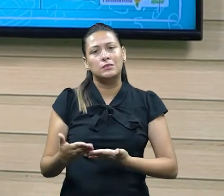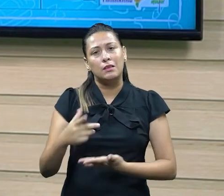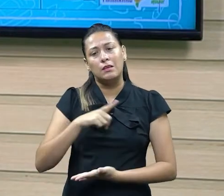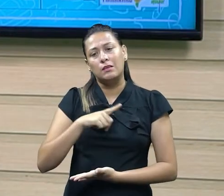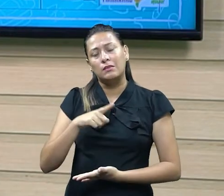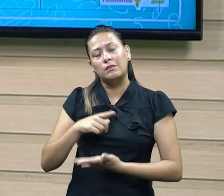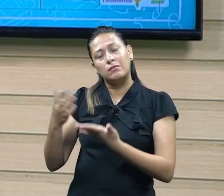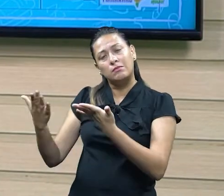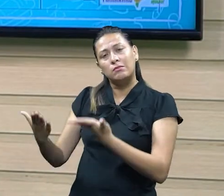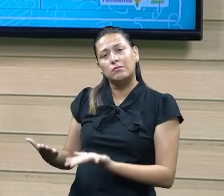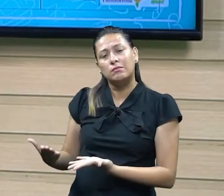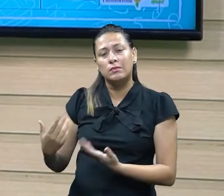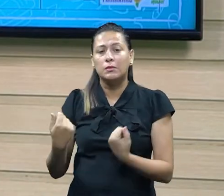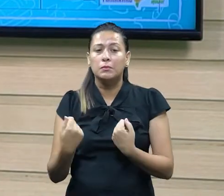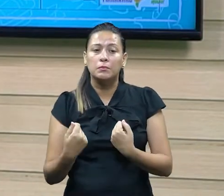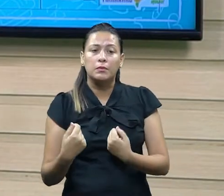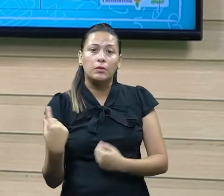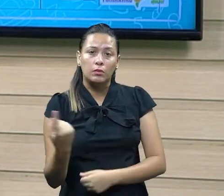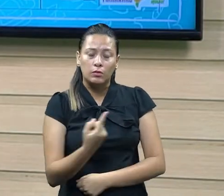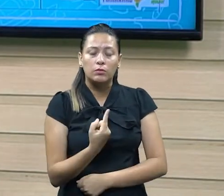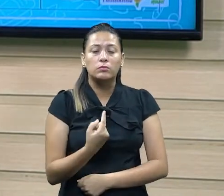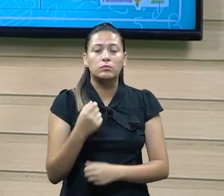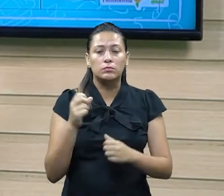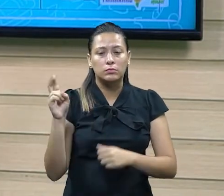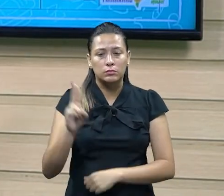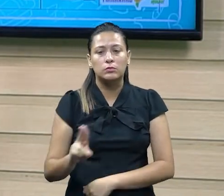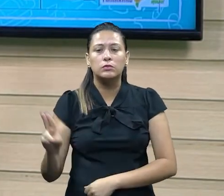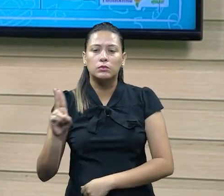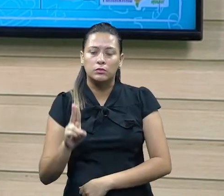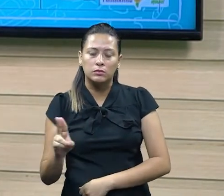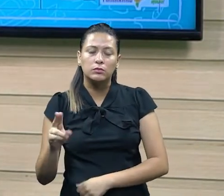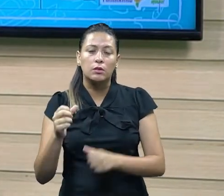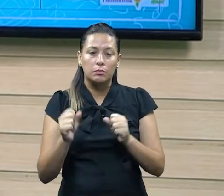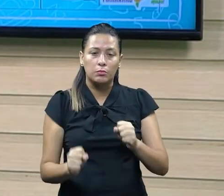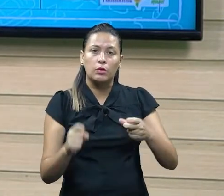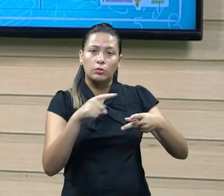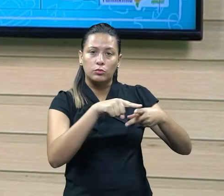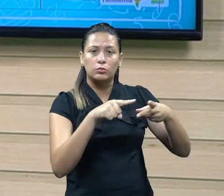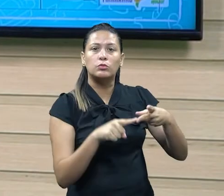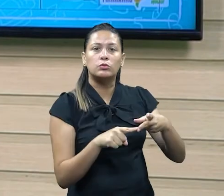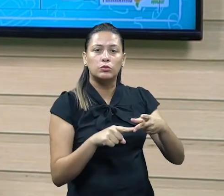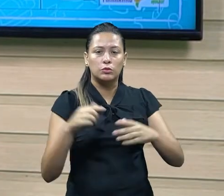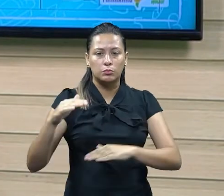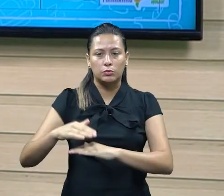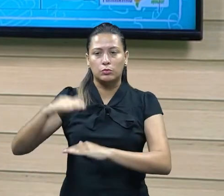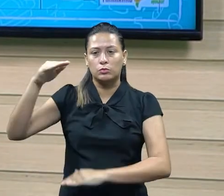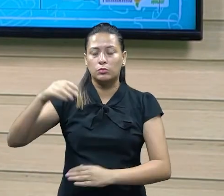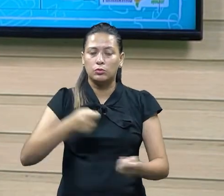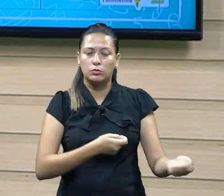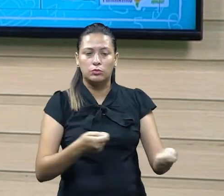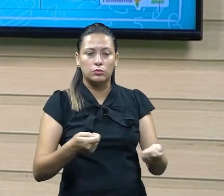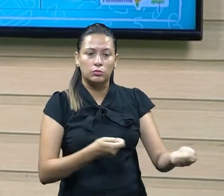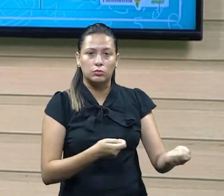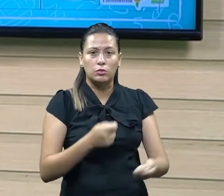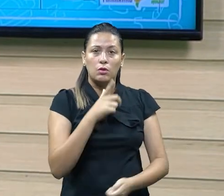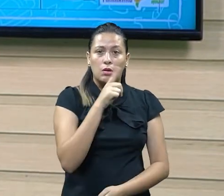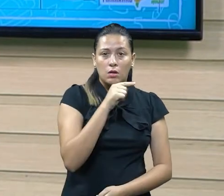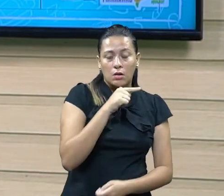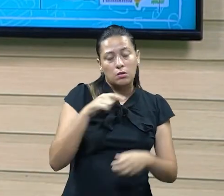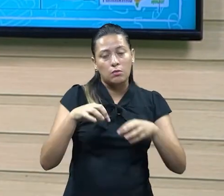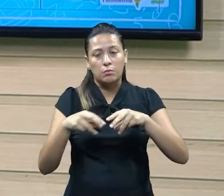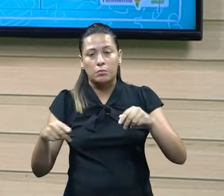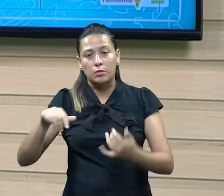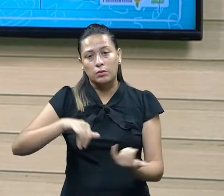desses combustíveis, aí nós podemos aplicar um desses dois tipos de extintores, com água, pó